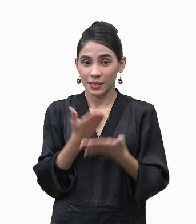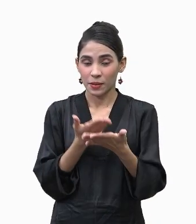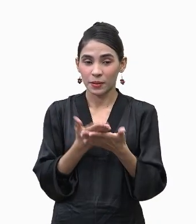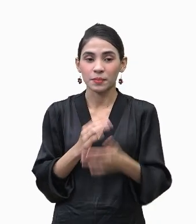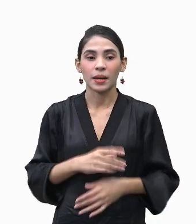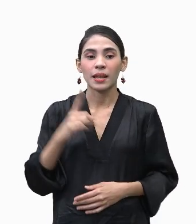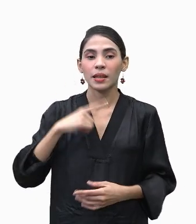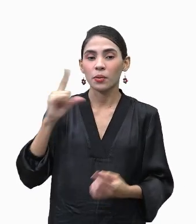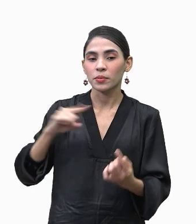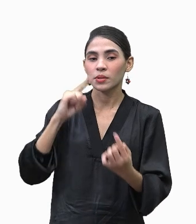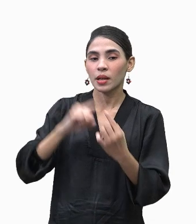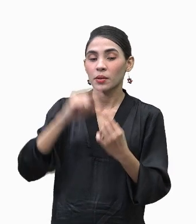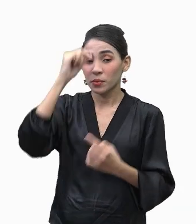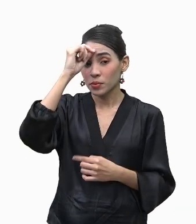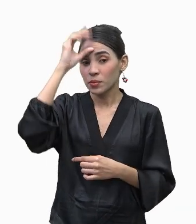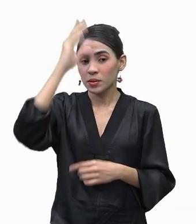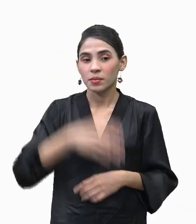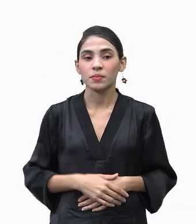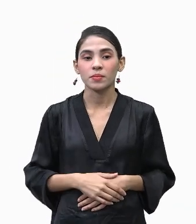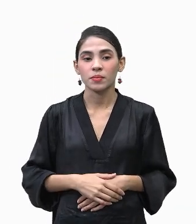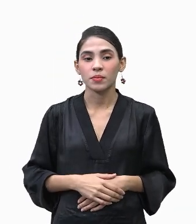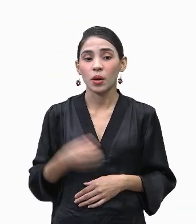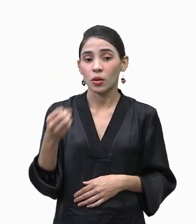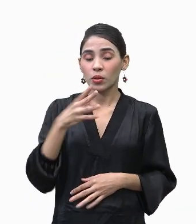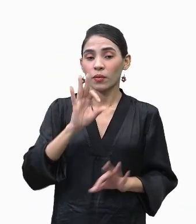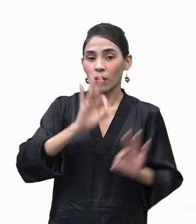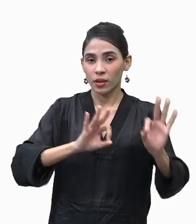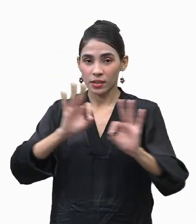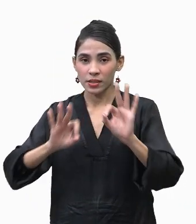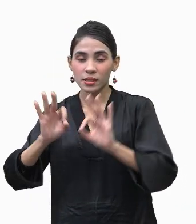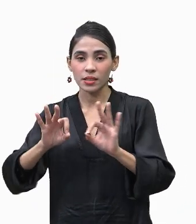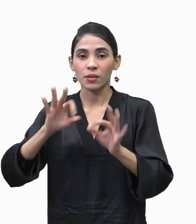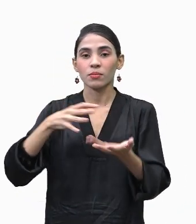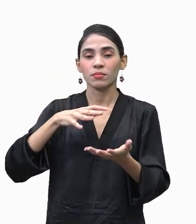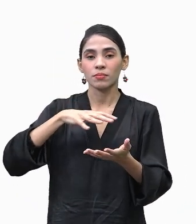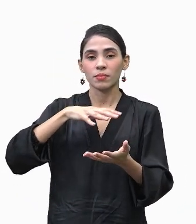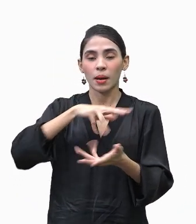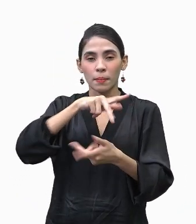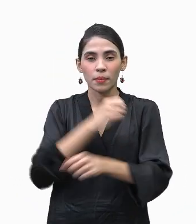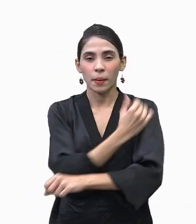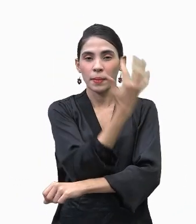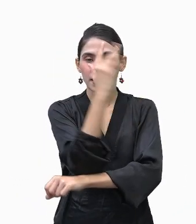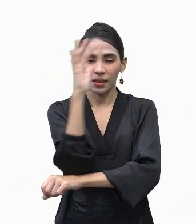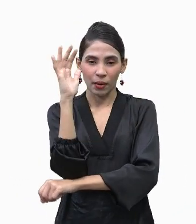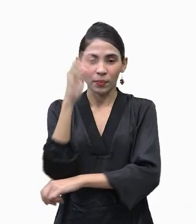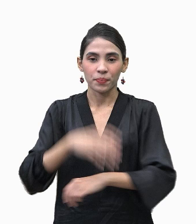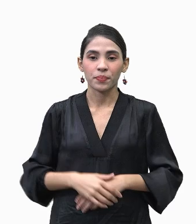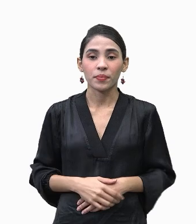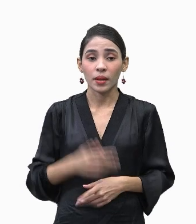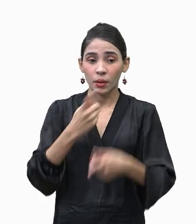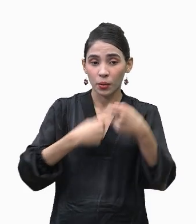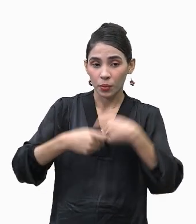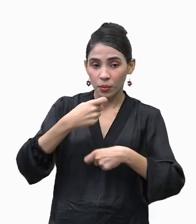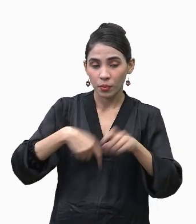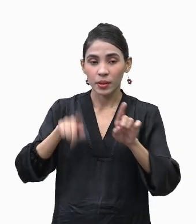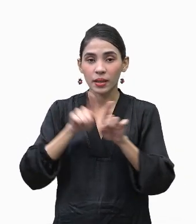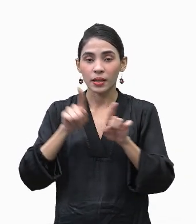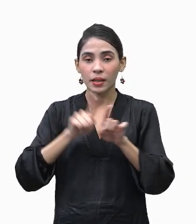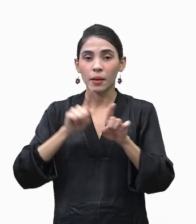e tem como objeto de conhecimento a nova ordem ambiental internacional, a economia e